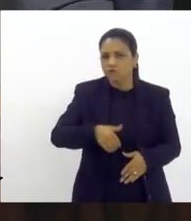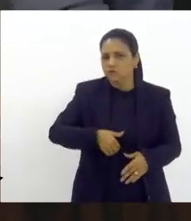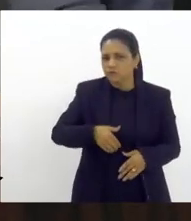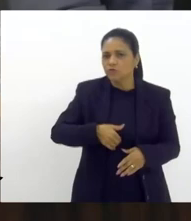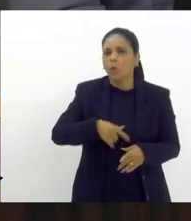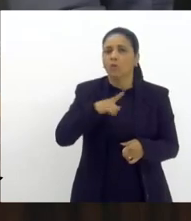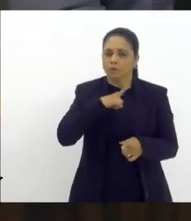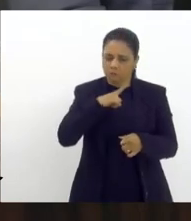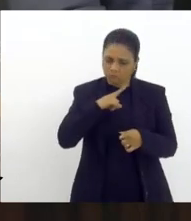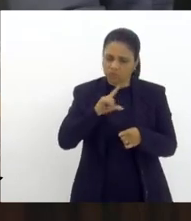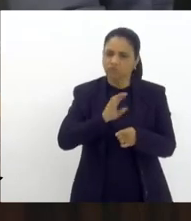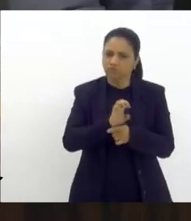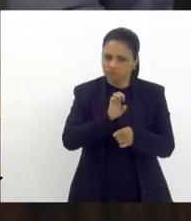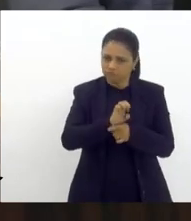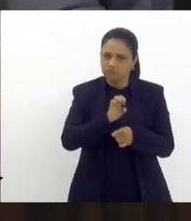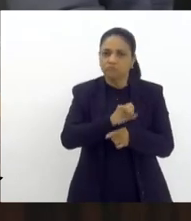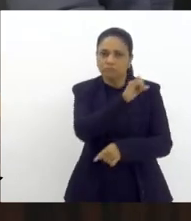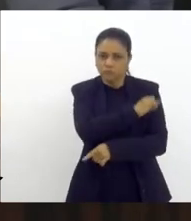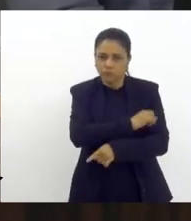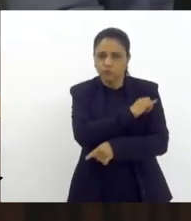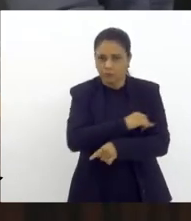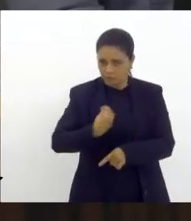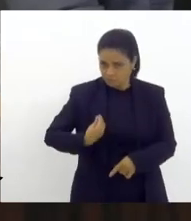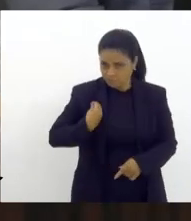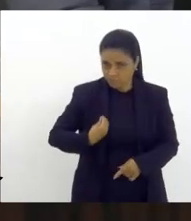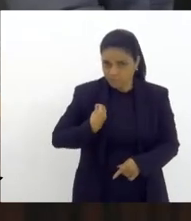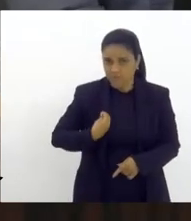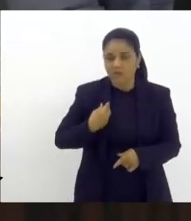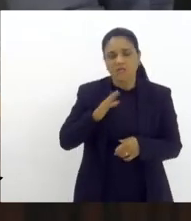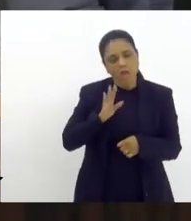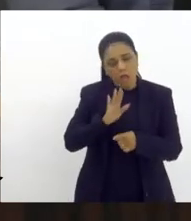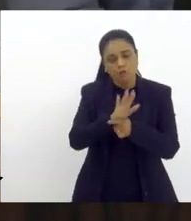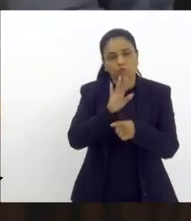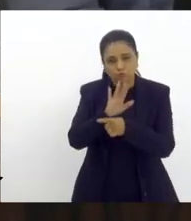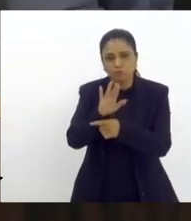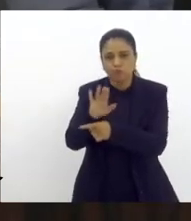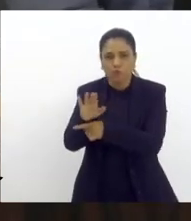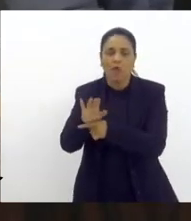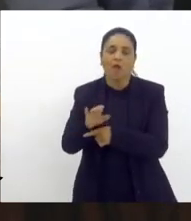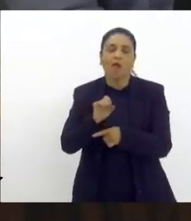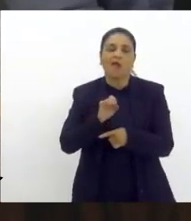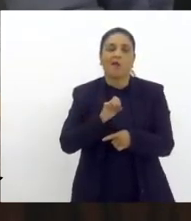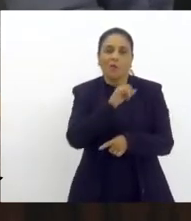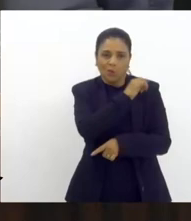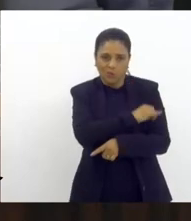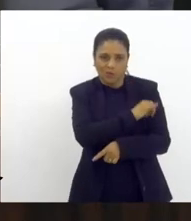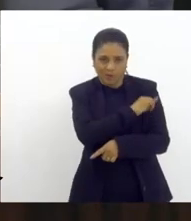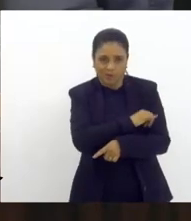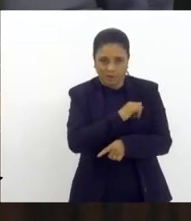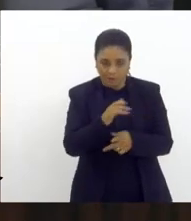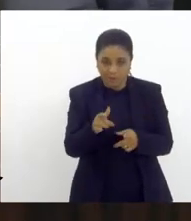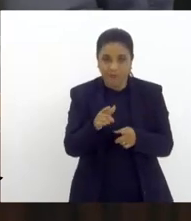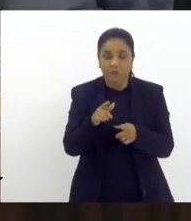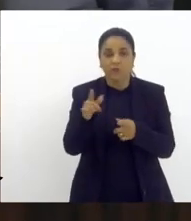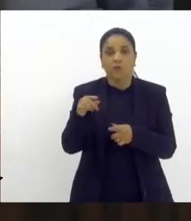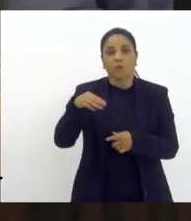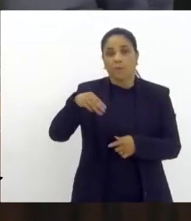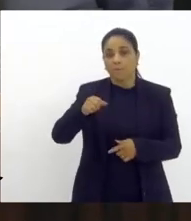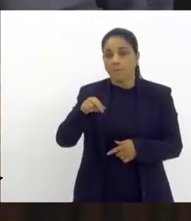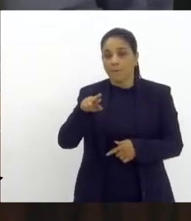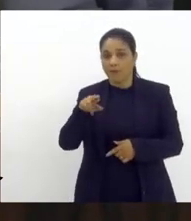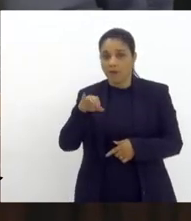dados ele tá tentando de tudo quanto é jeito ajudar o nosso estado é Márcio Roberto é um